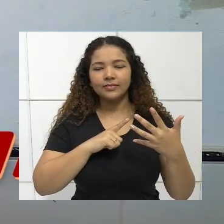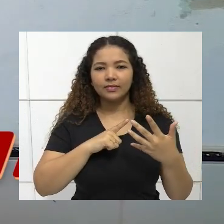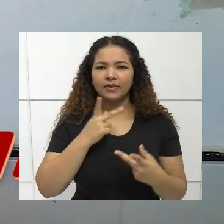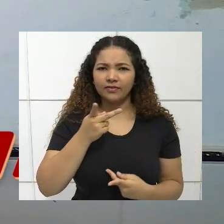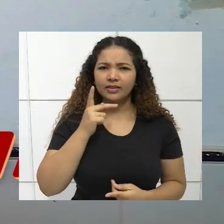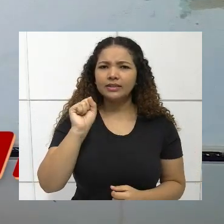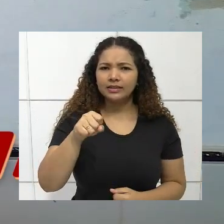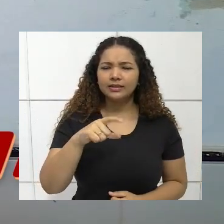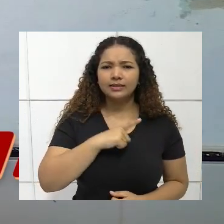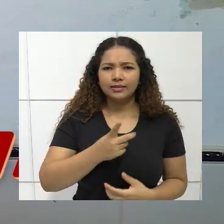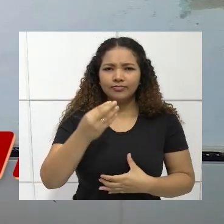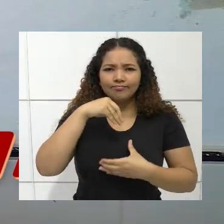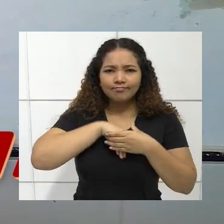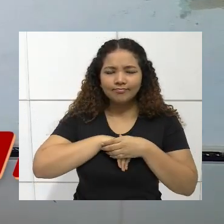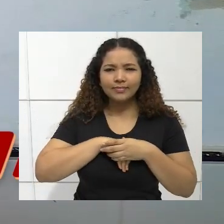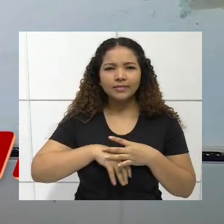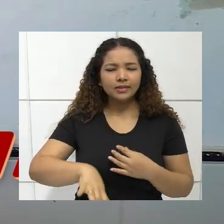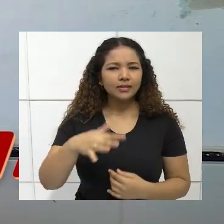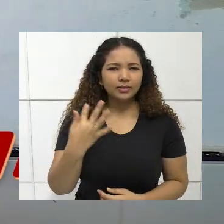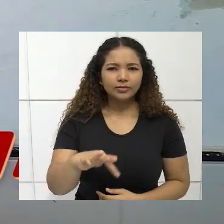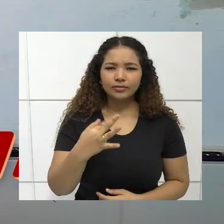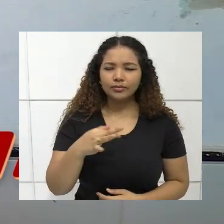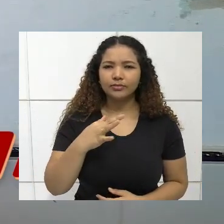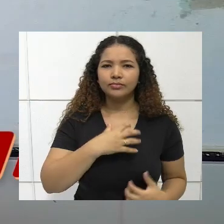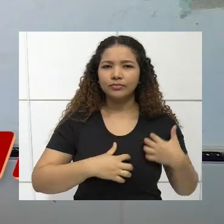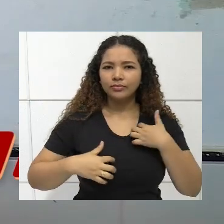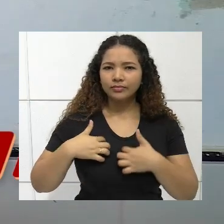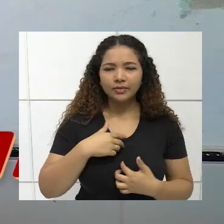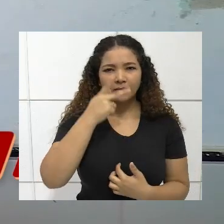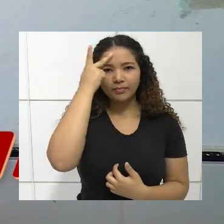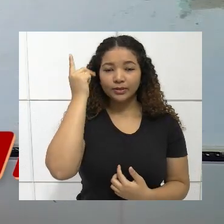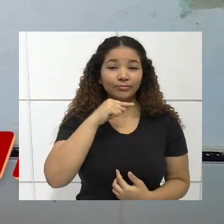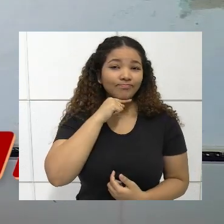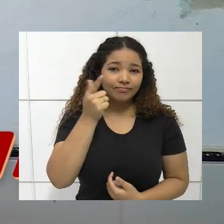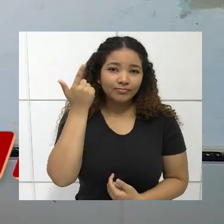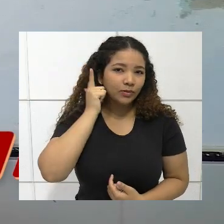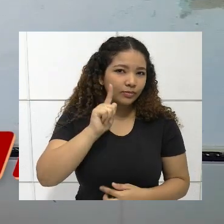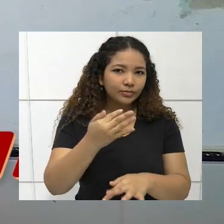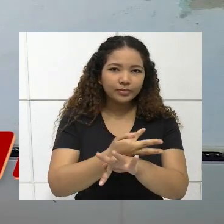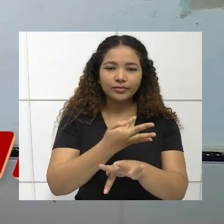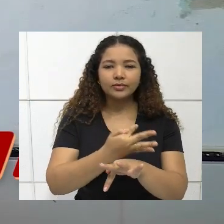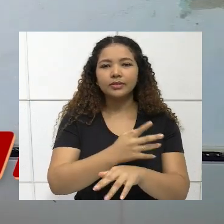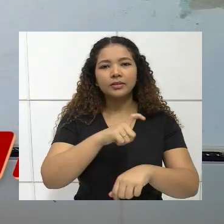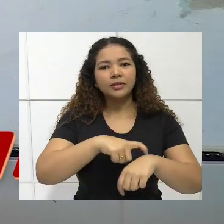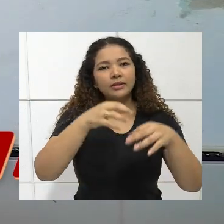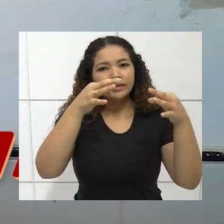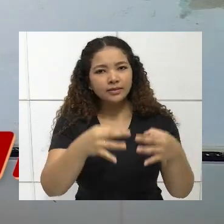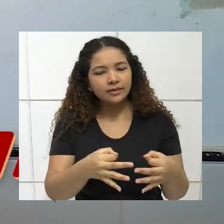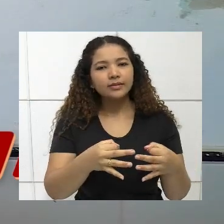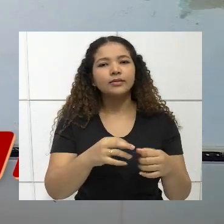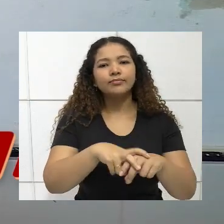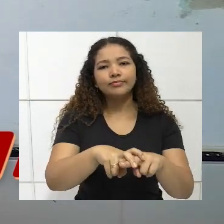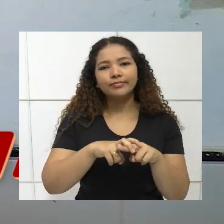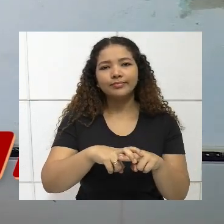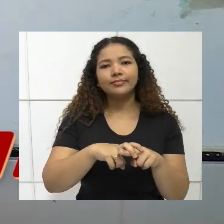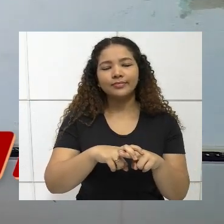dor imensurável que a pessoa não está dando conta naquele momento. E por isso ela vai ao